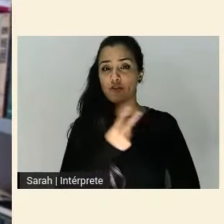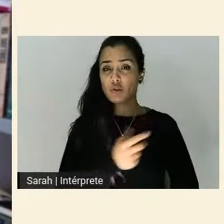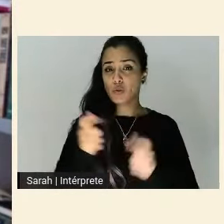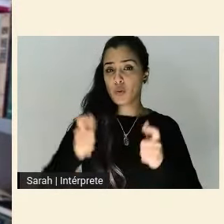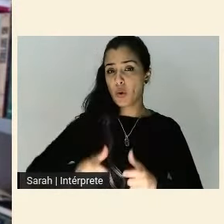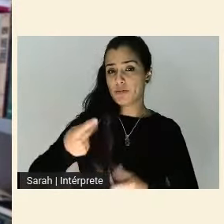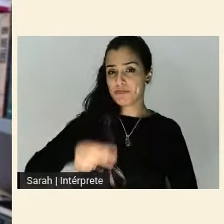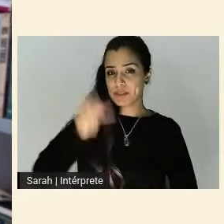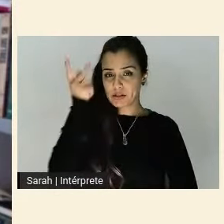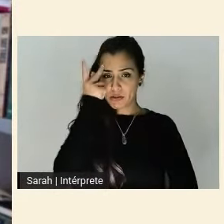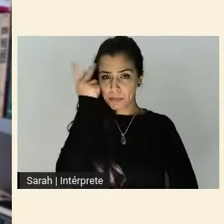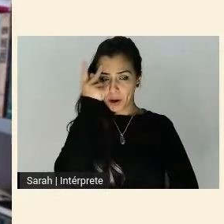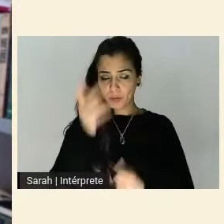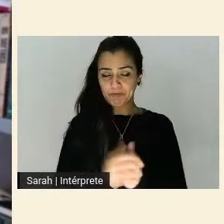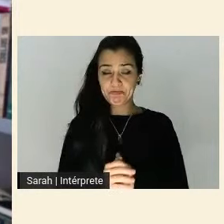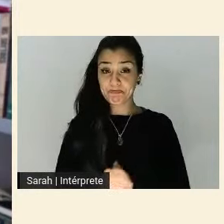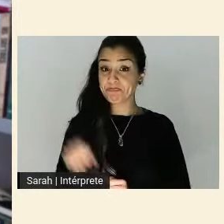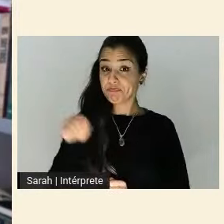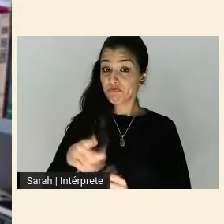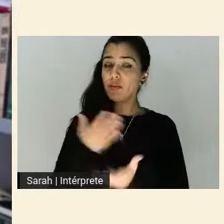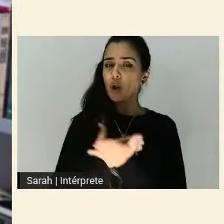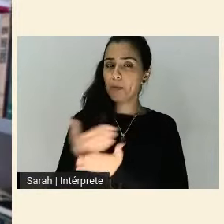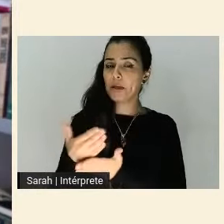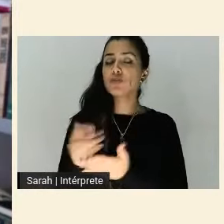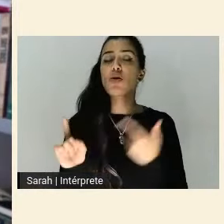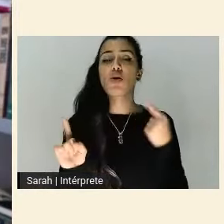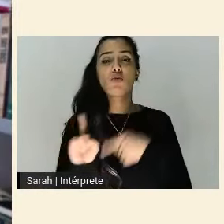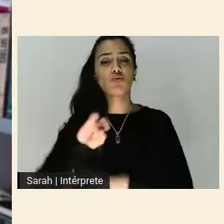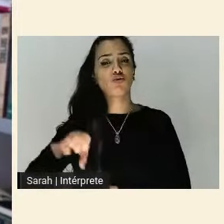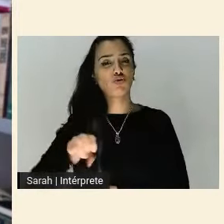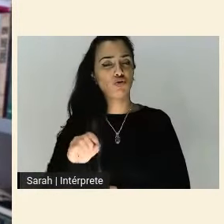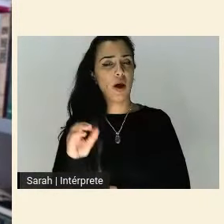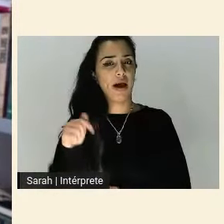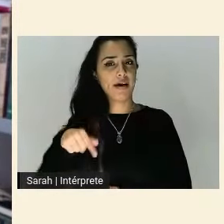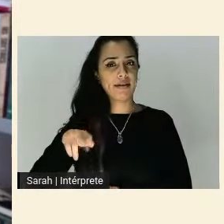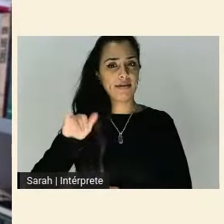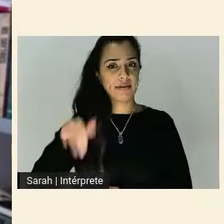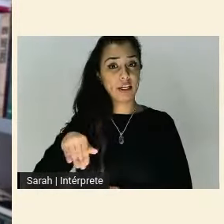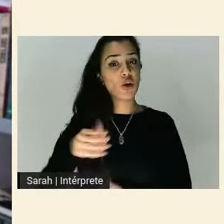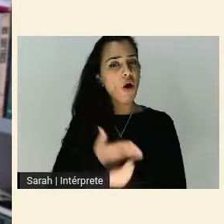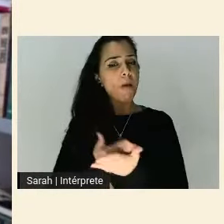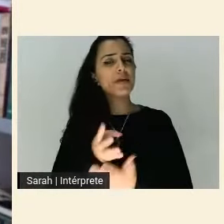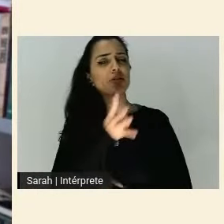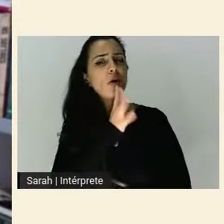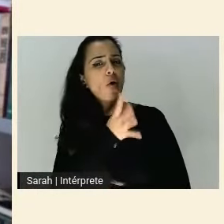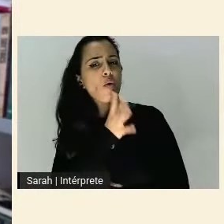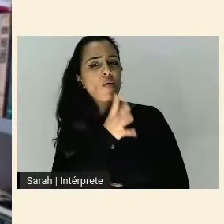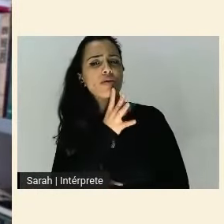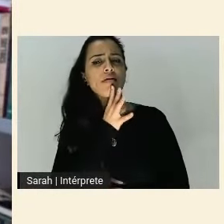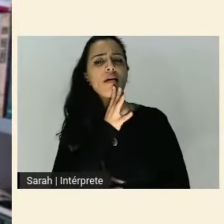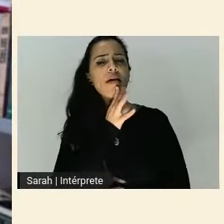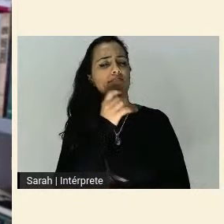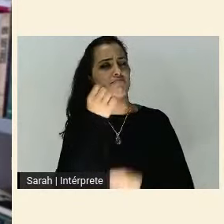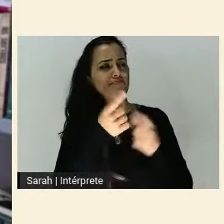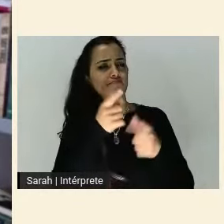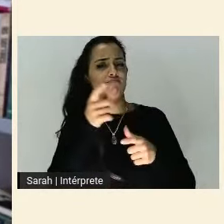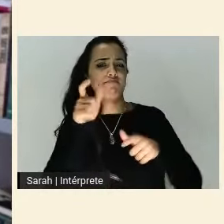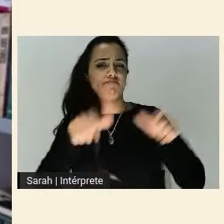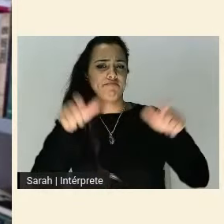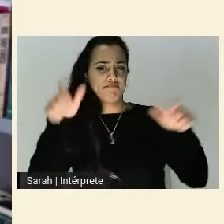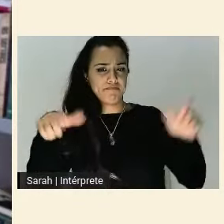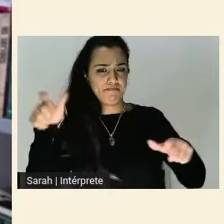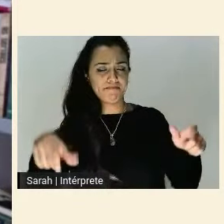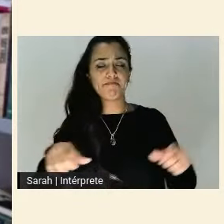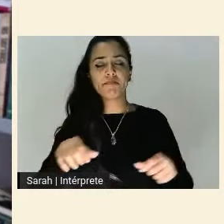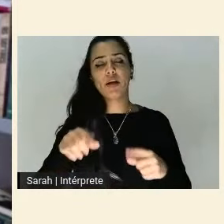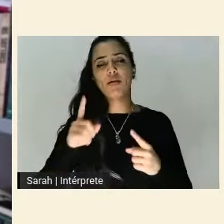É aí, né, que Joaquim Nojosa conhece, entre outros, Menotti Delpicchia e Oswald